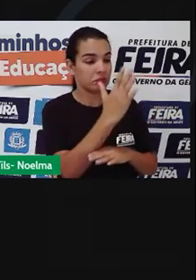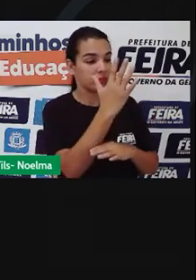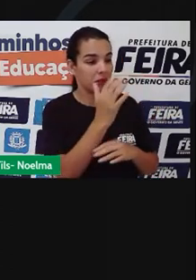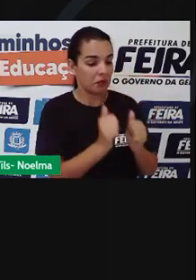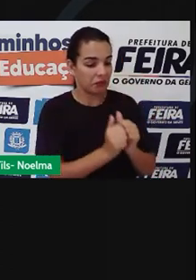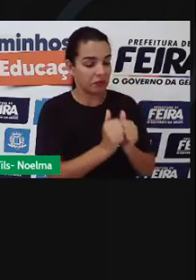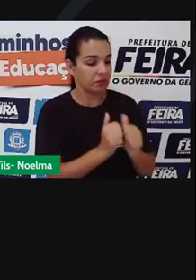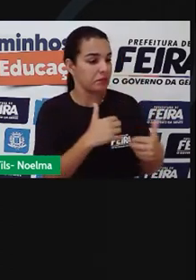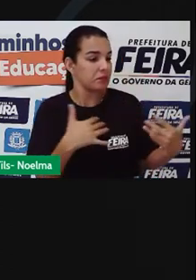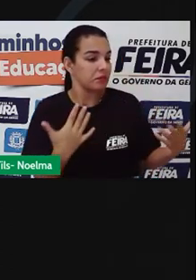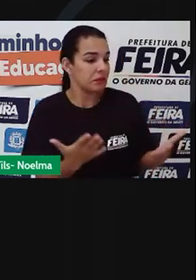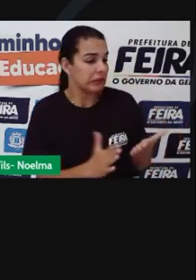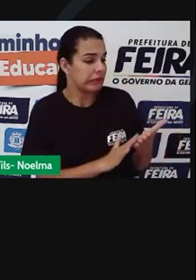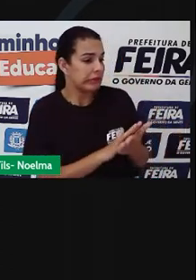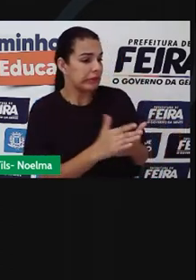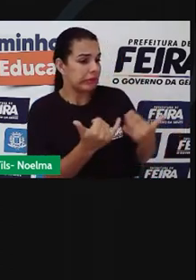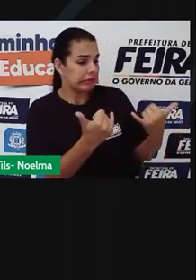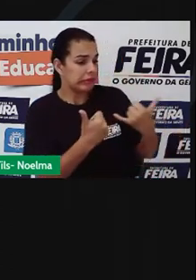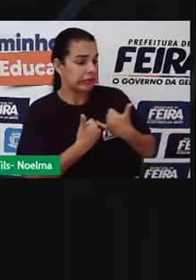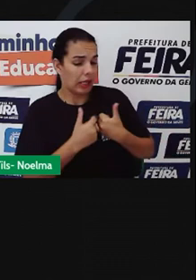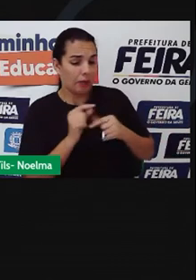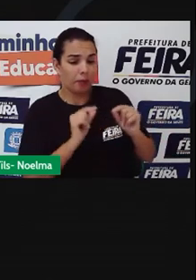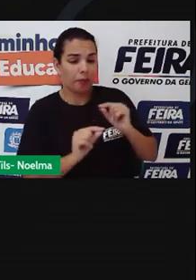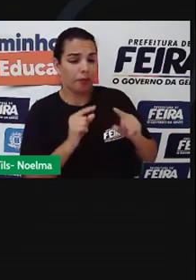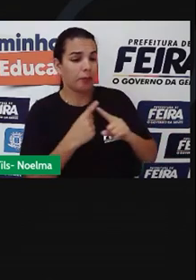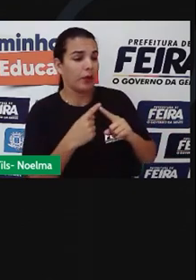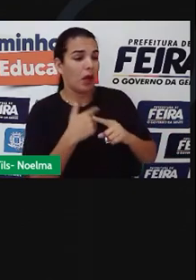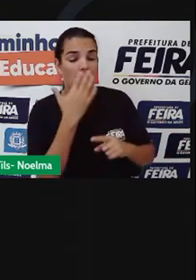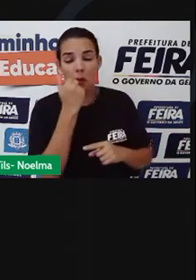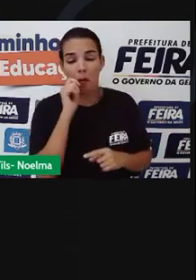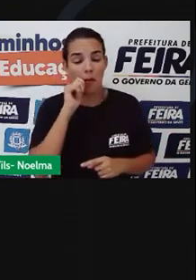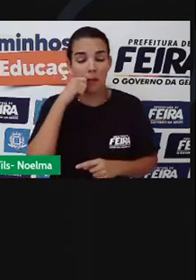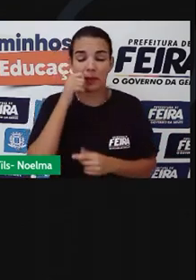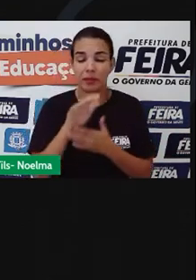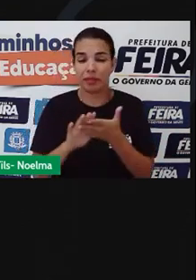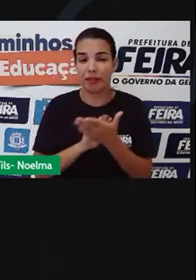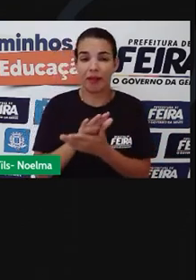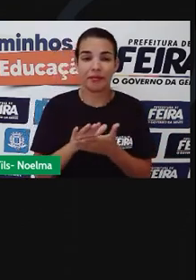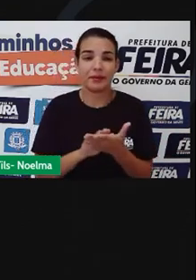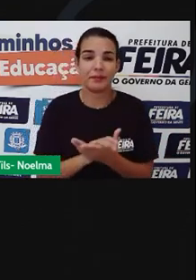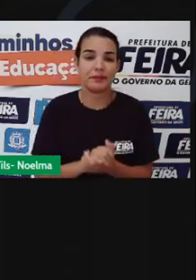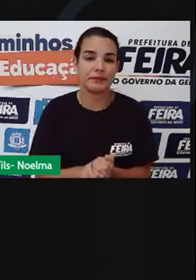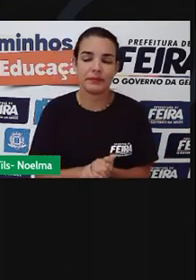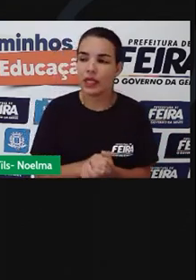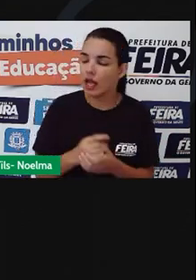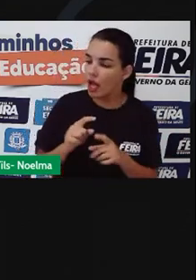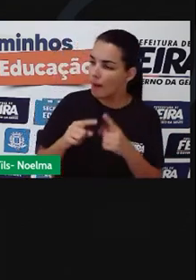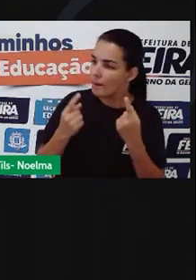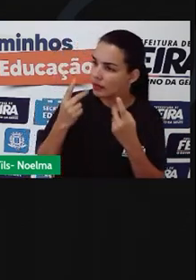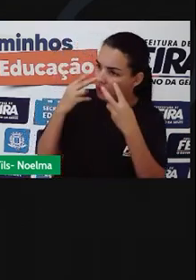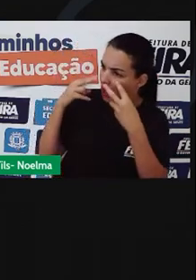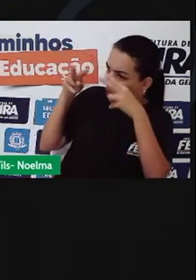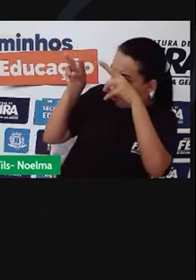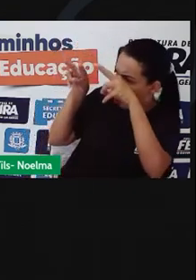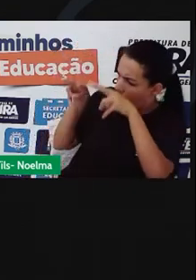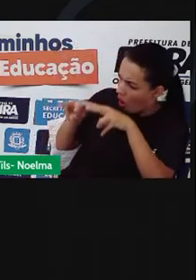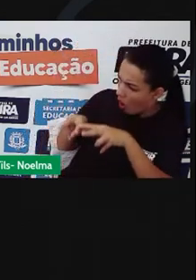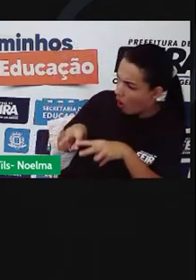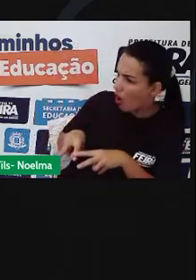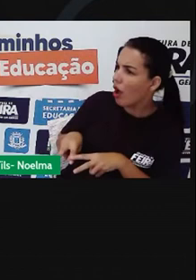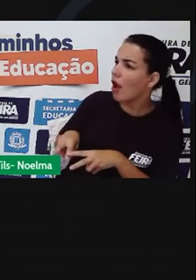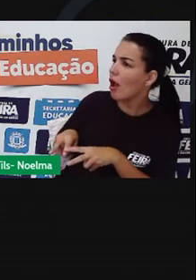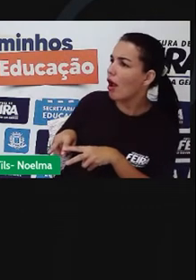Pra mim, não dizem nada. Até porque eu nem como pão. Mas, olhando pra você, veja que seus